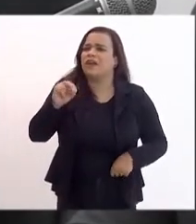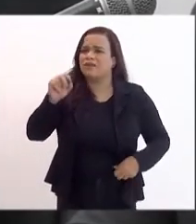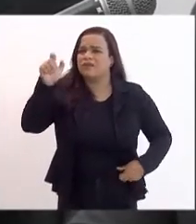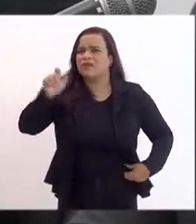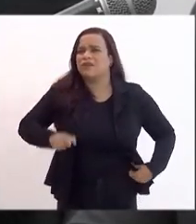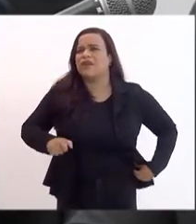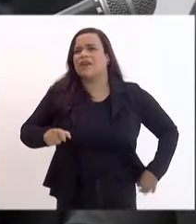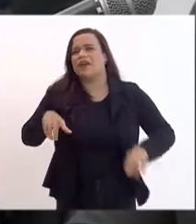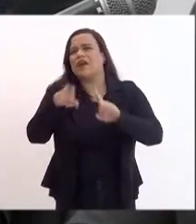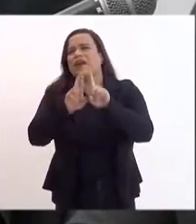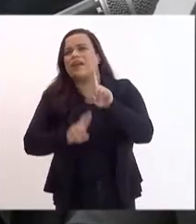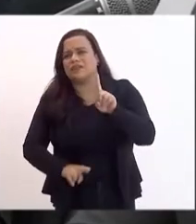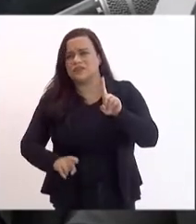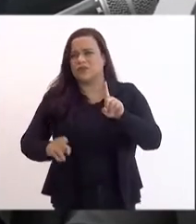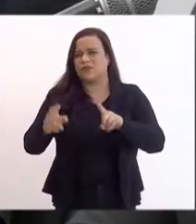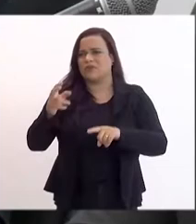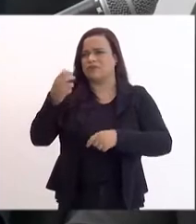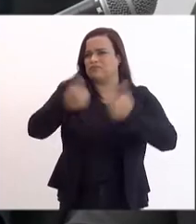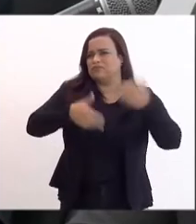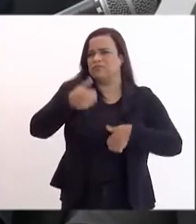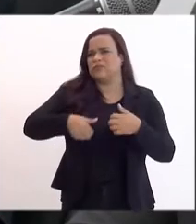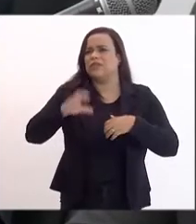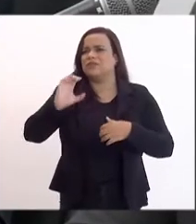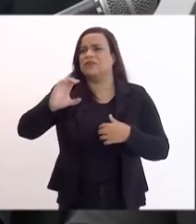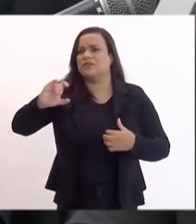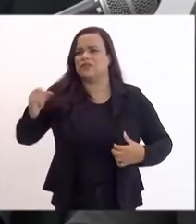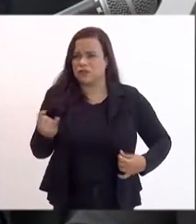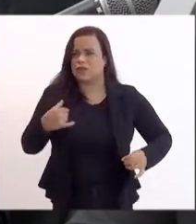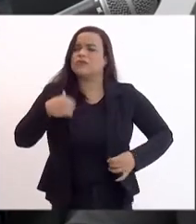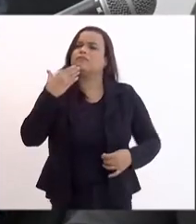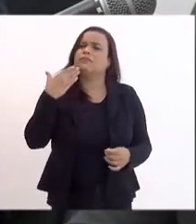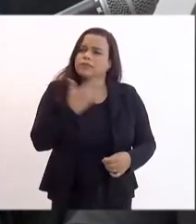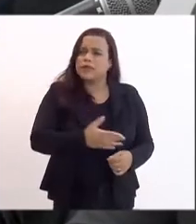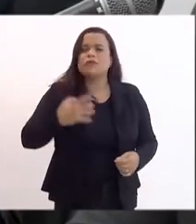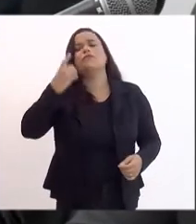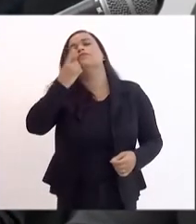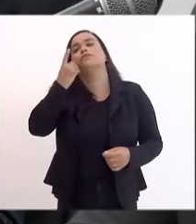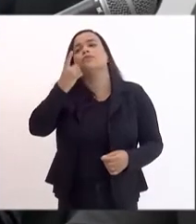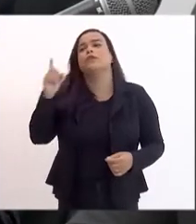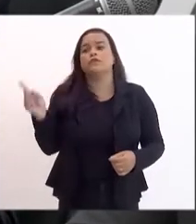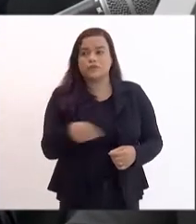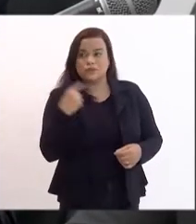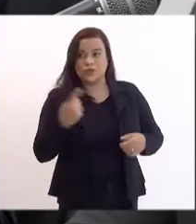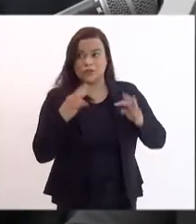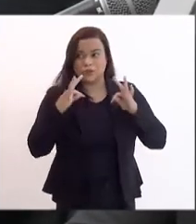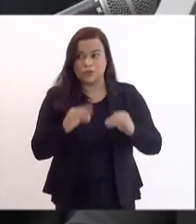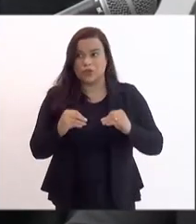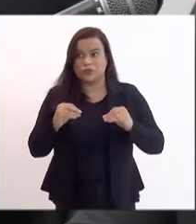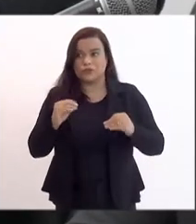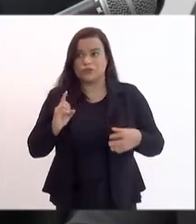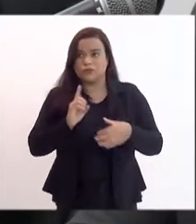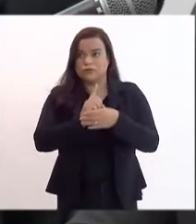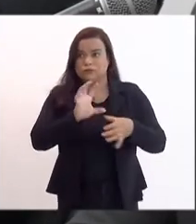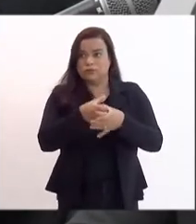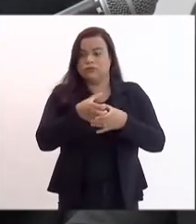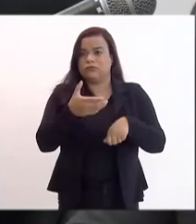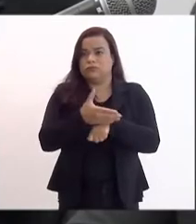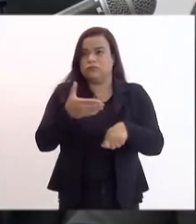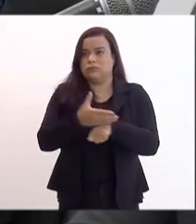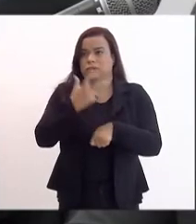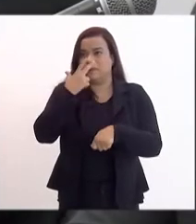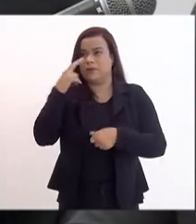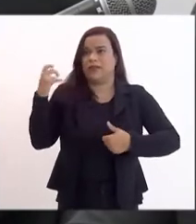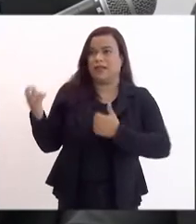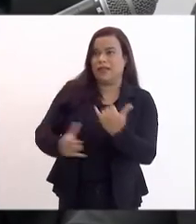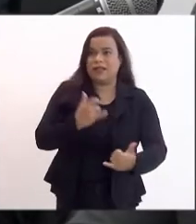Né, como, e a CCJ, deputado Luiz Paulo, eu peço Vênia para dizer assim... Todos nós fomos colocados ali como se estivéssemos